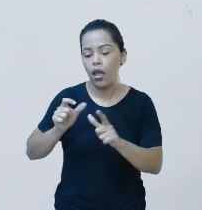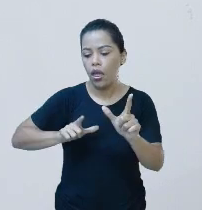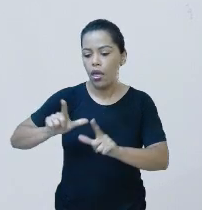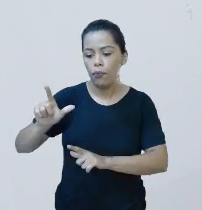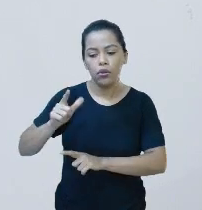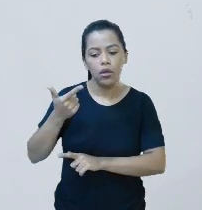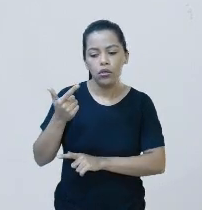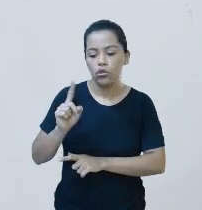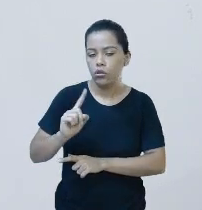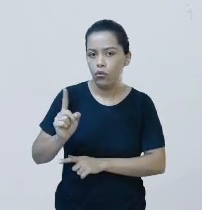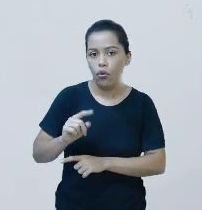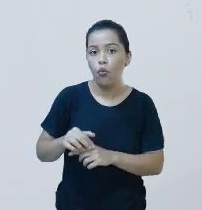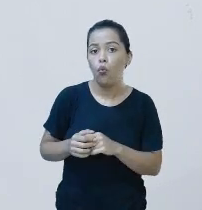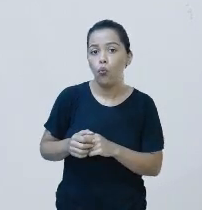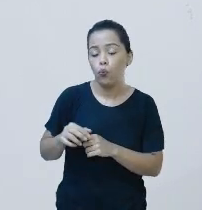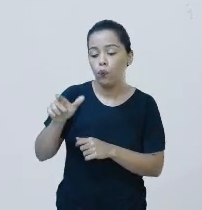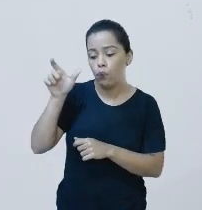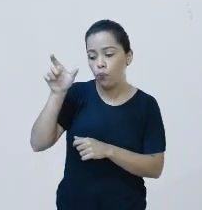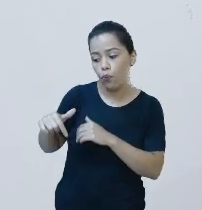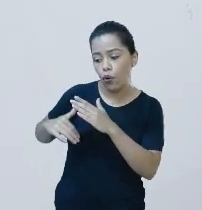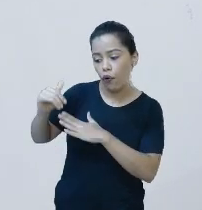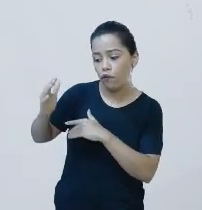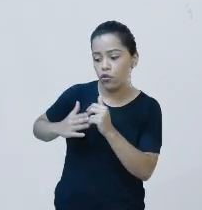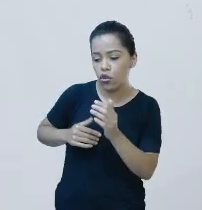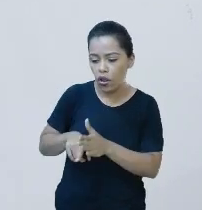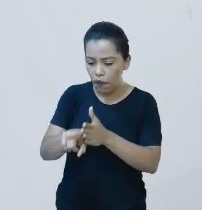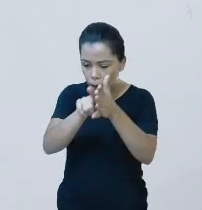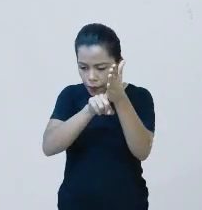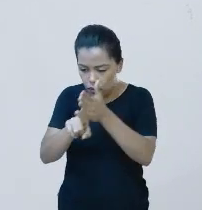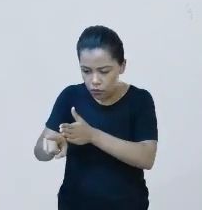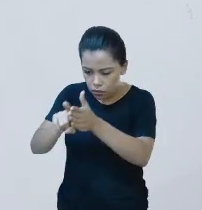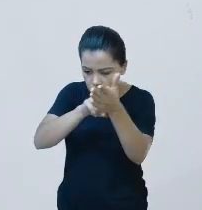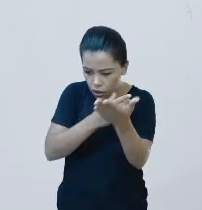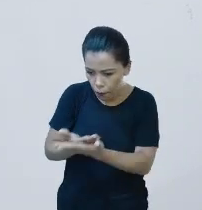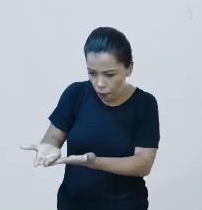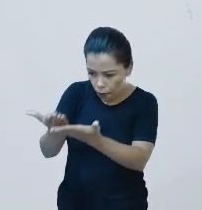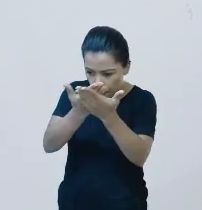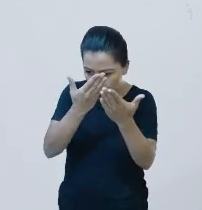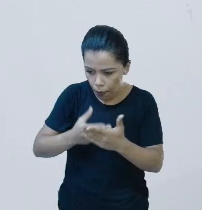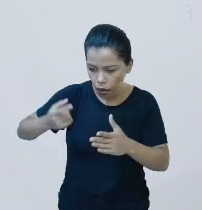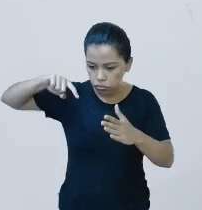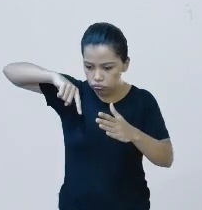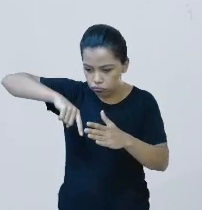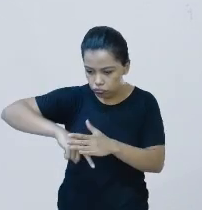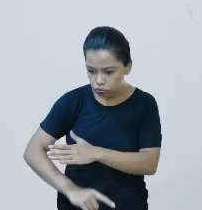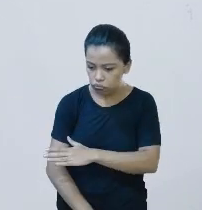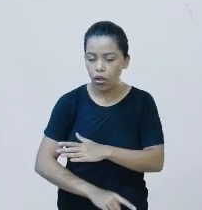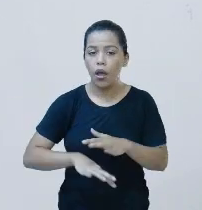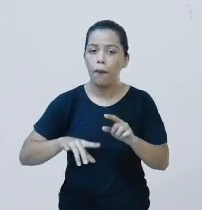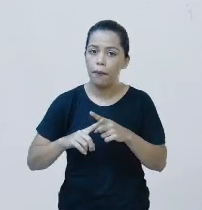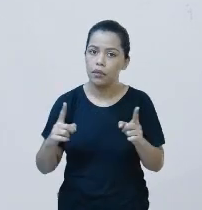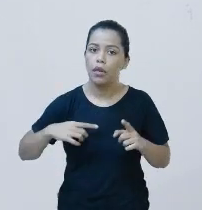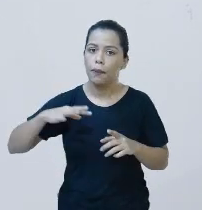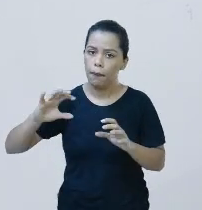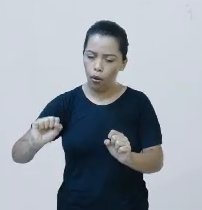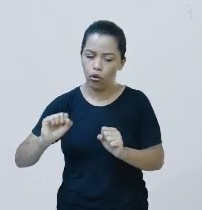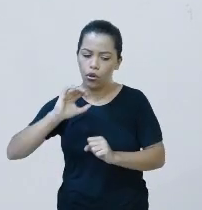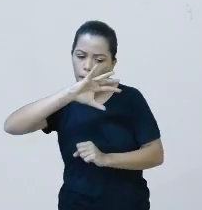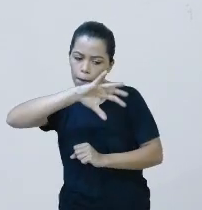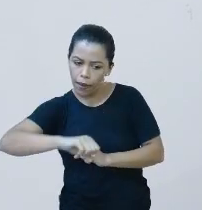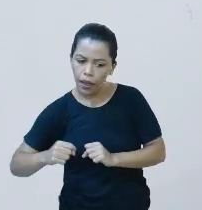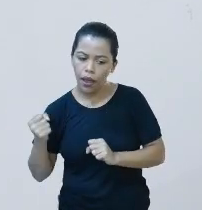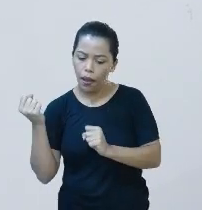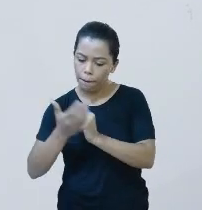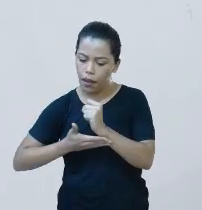vai produzir, ele vai fazer pesquisas, ele vai se aprofundar no assunto. Ele pode sim pegar uma notícia como base